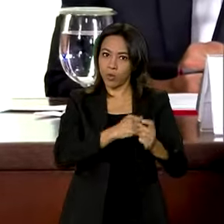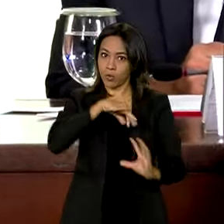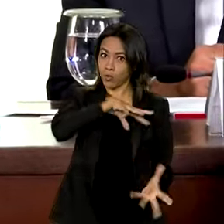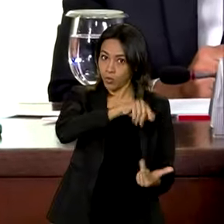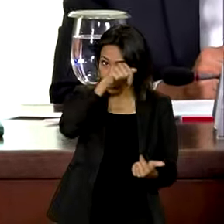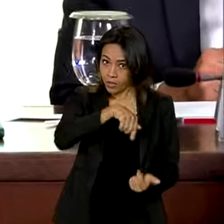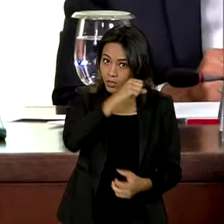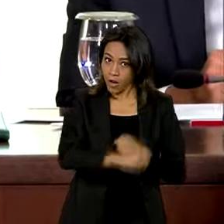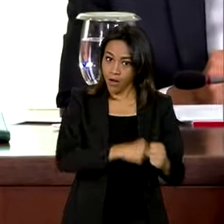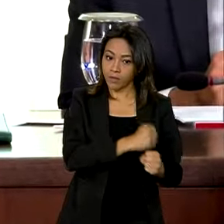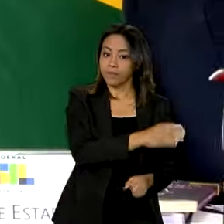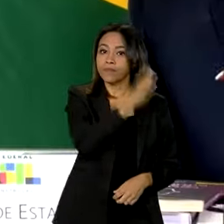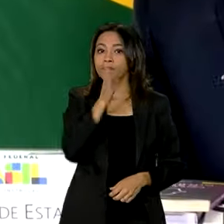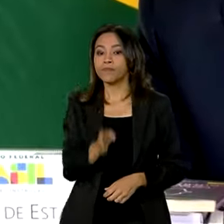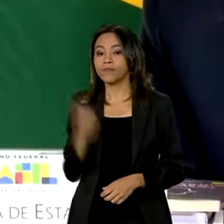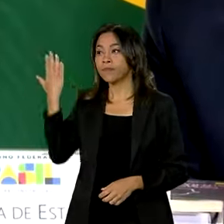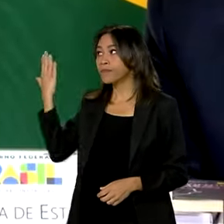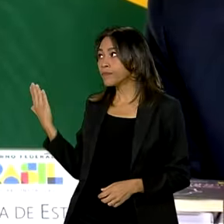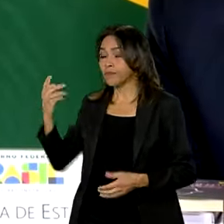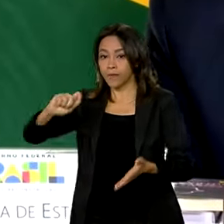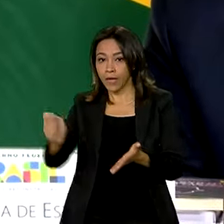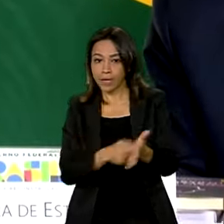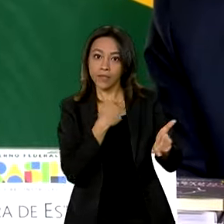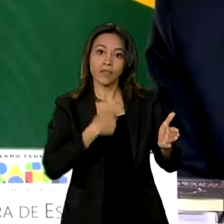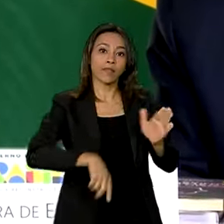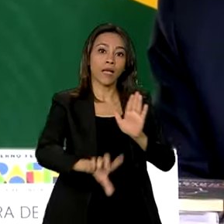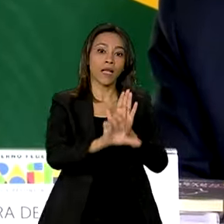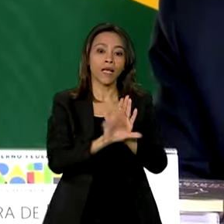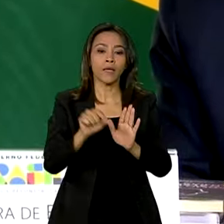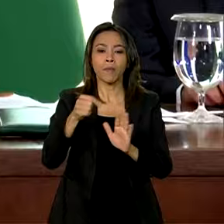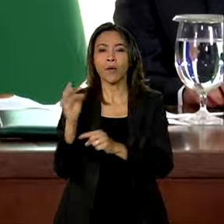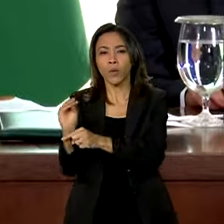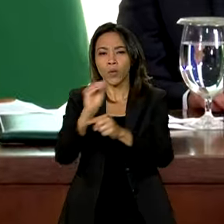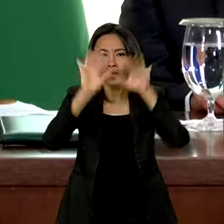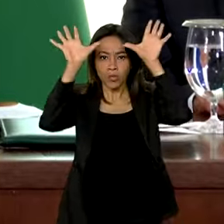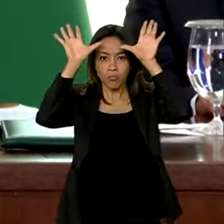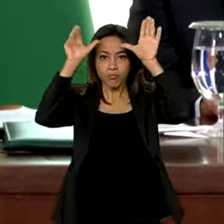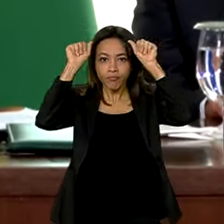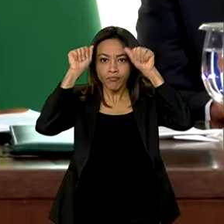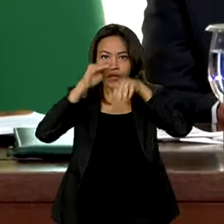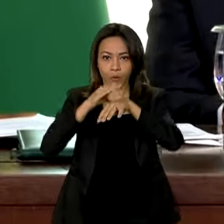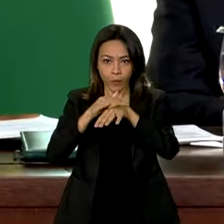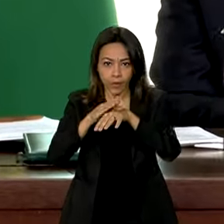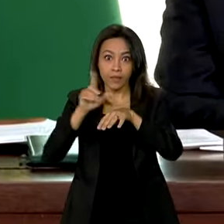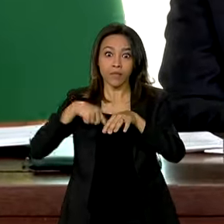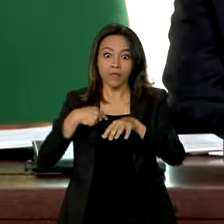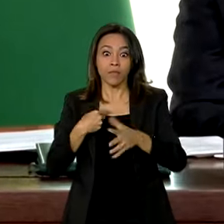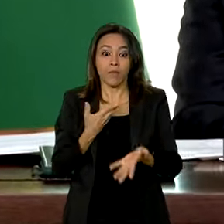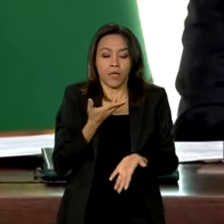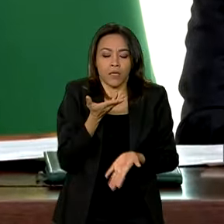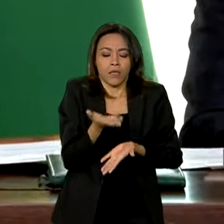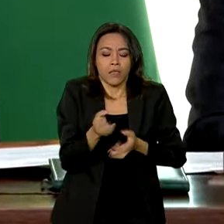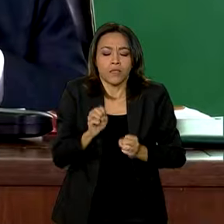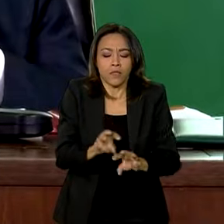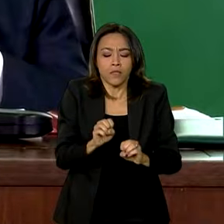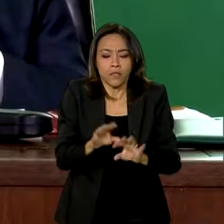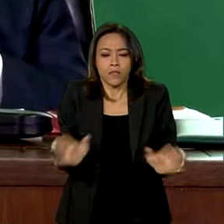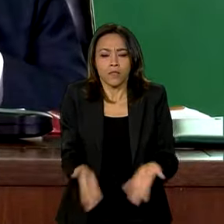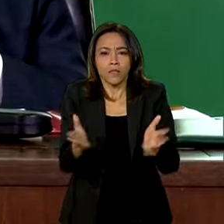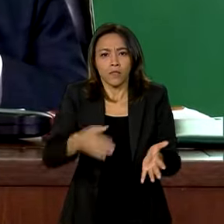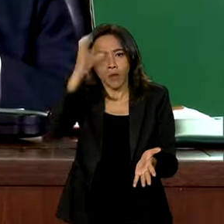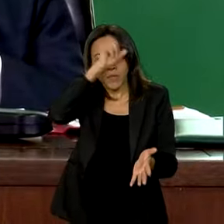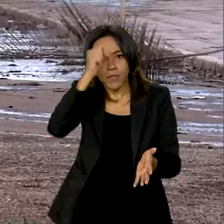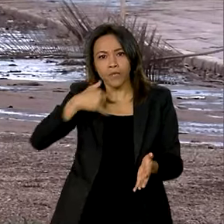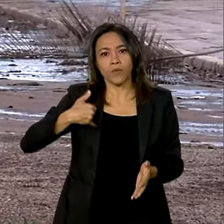Lula sanciona leis que priorizam cuidado a pacientes com Alzheimer e incentivam aprendizado de crianças até